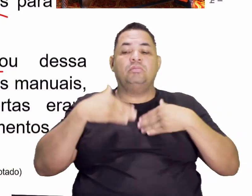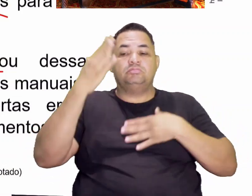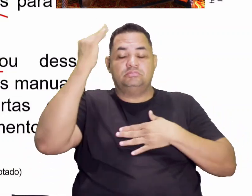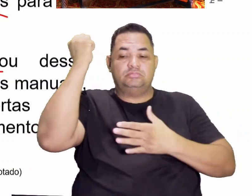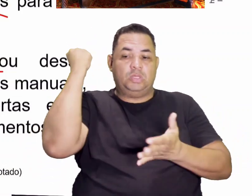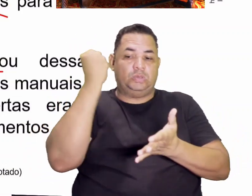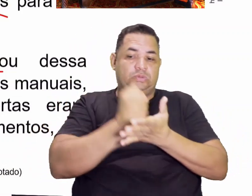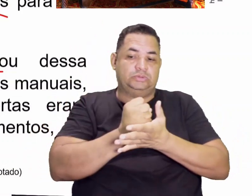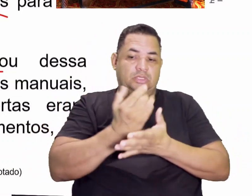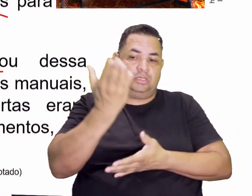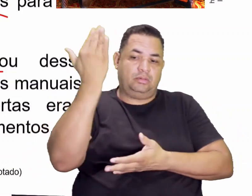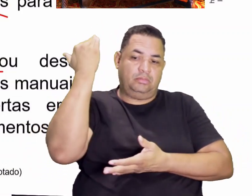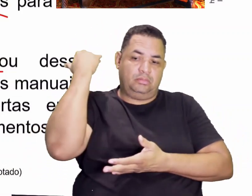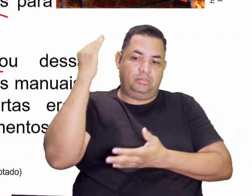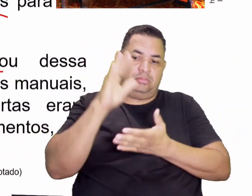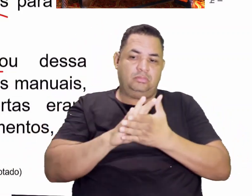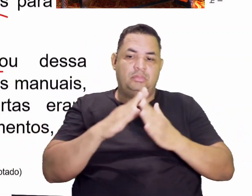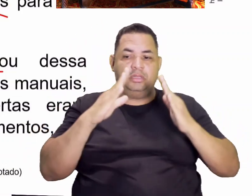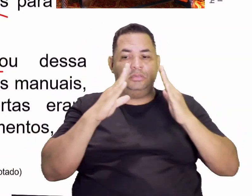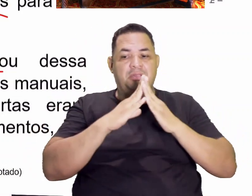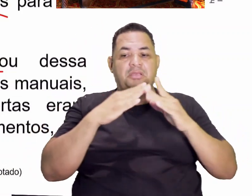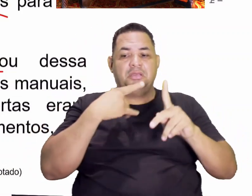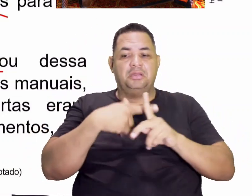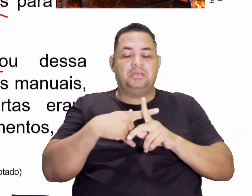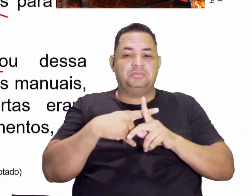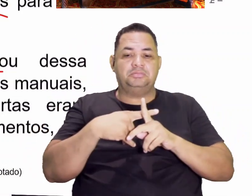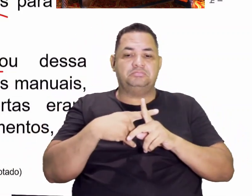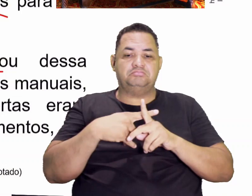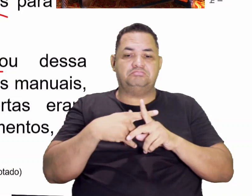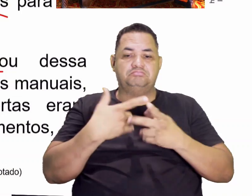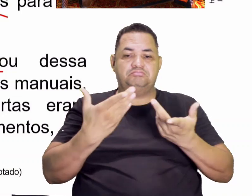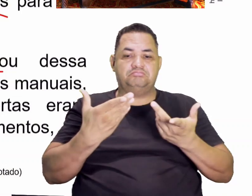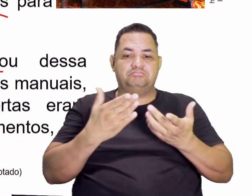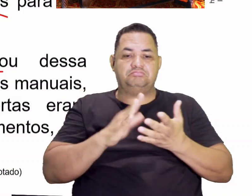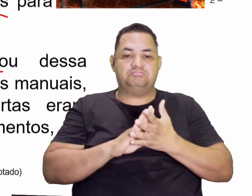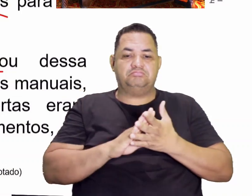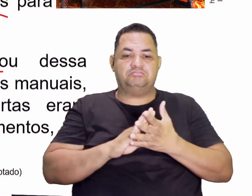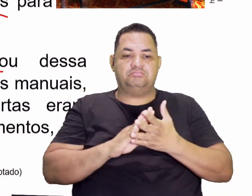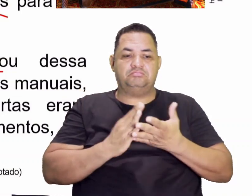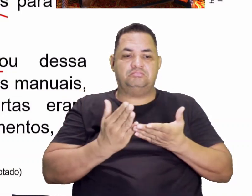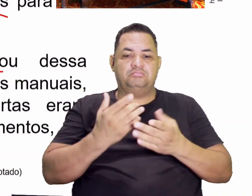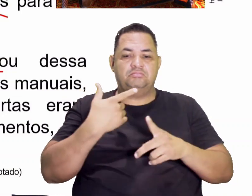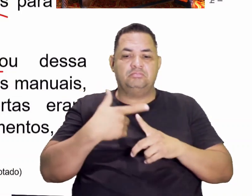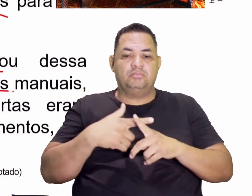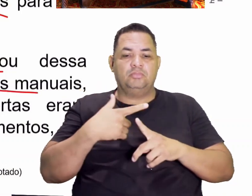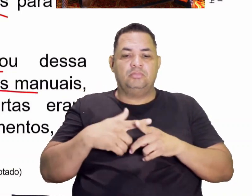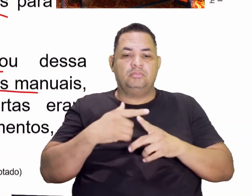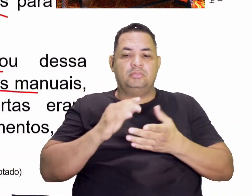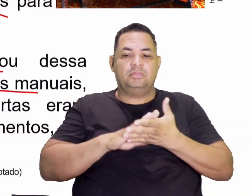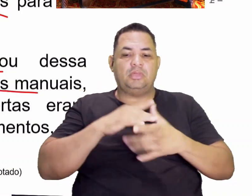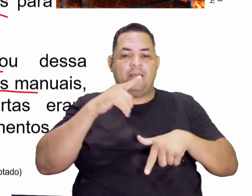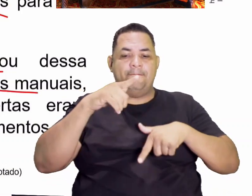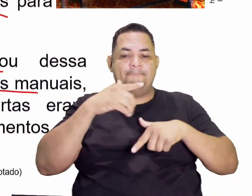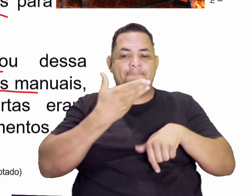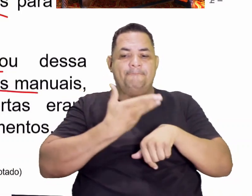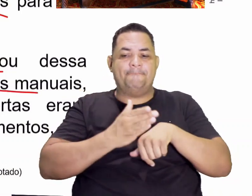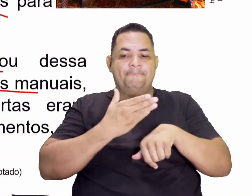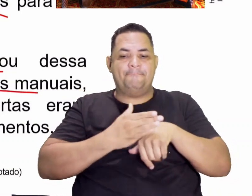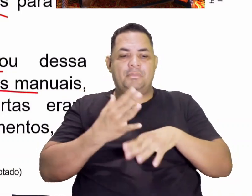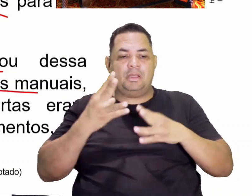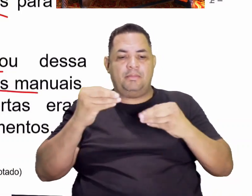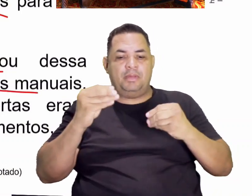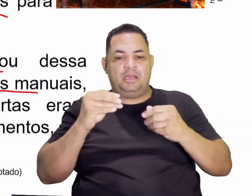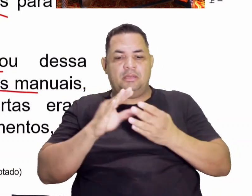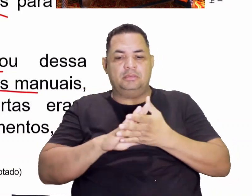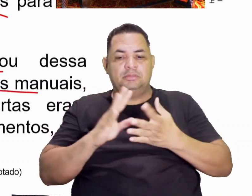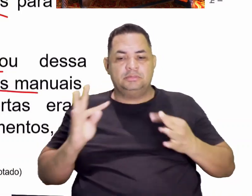época? Da igreja, etc. Por estar vinculado às práticas manuais, ó. Além